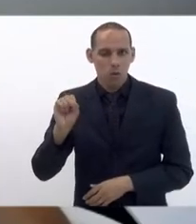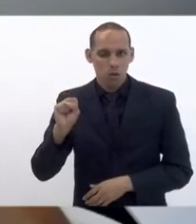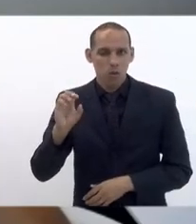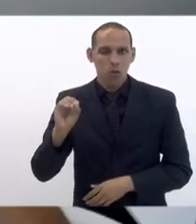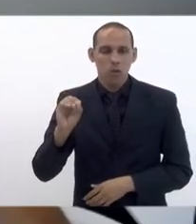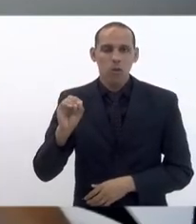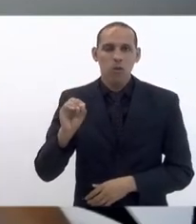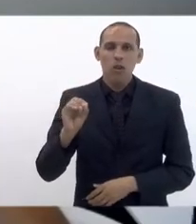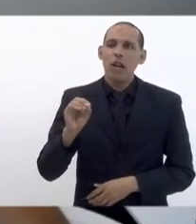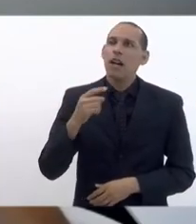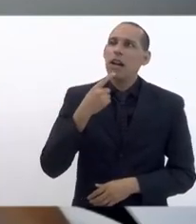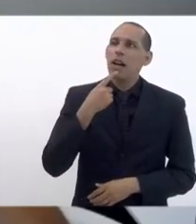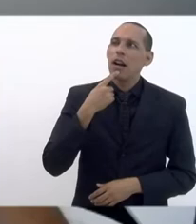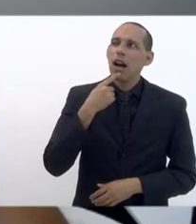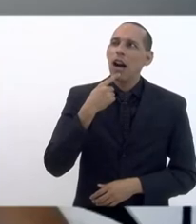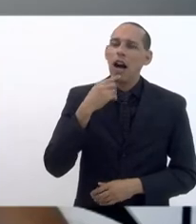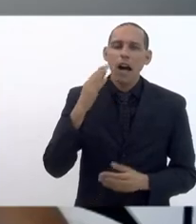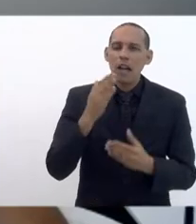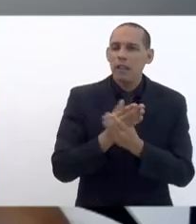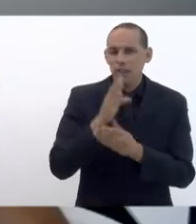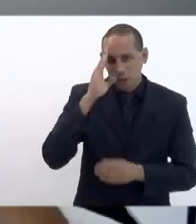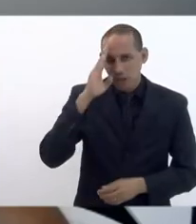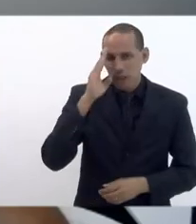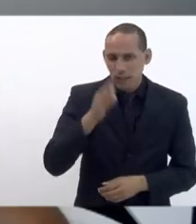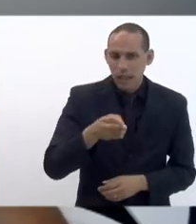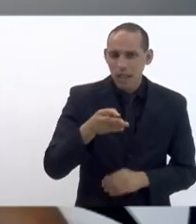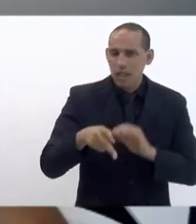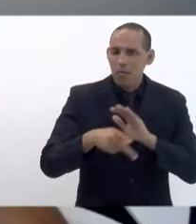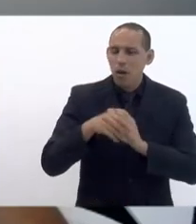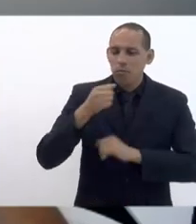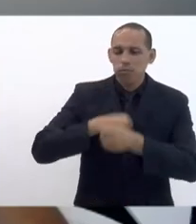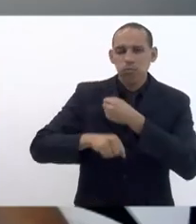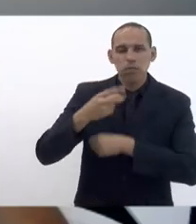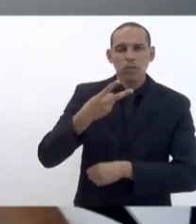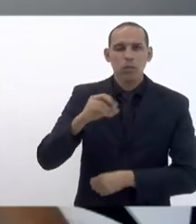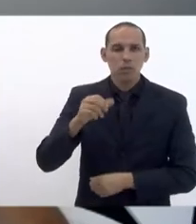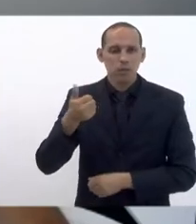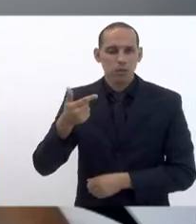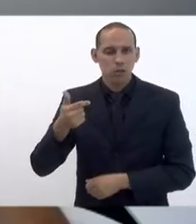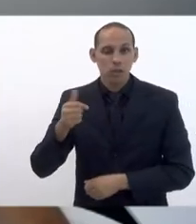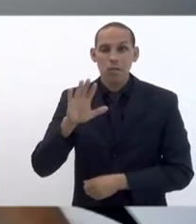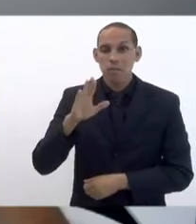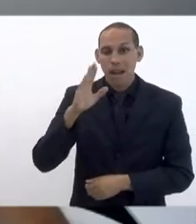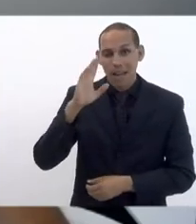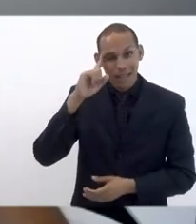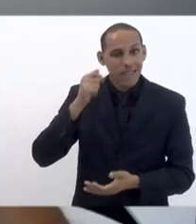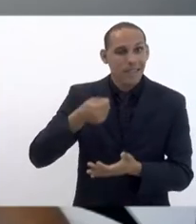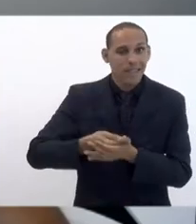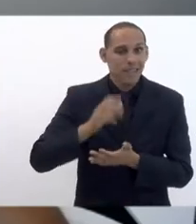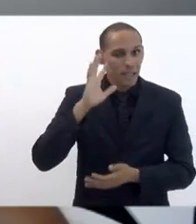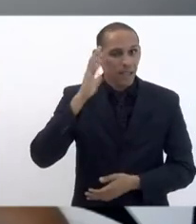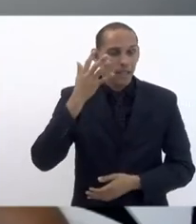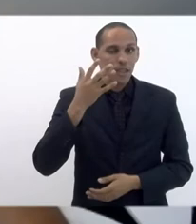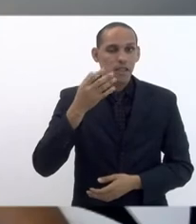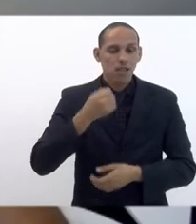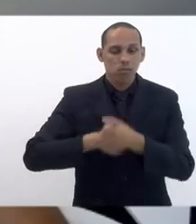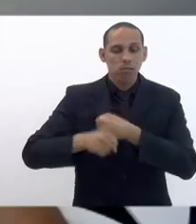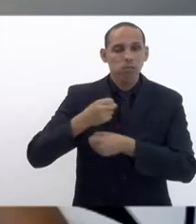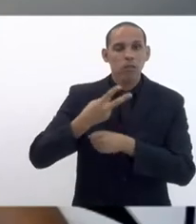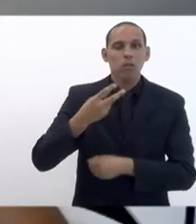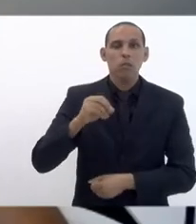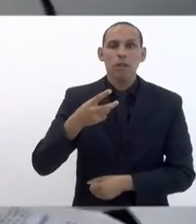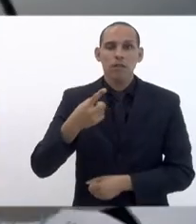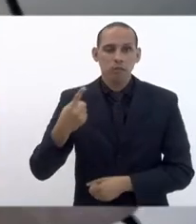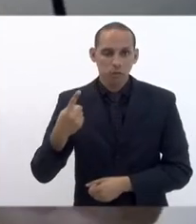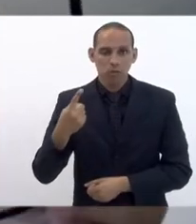inconstitucionalidade 4711, que é uma ação de 2012, mas a decisão dele é de 2021. Eu queria sugerir que Vossa